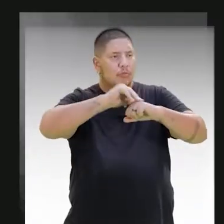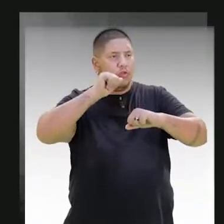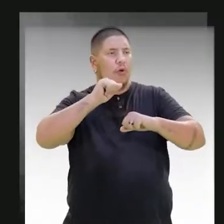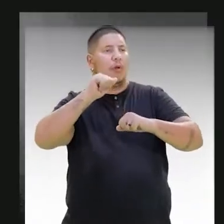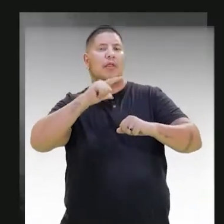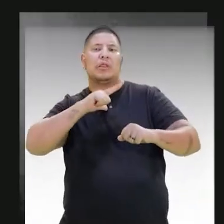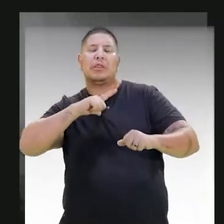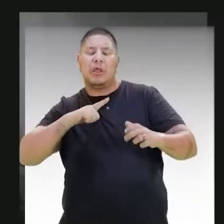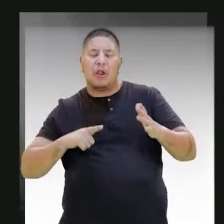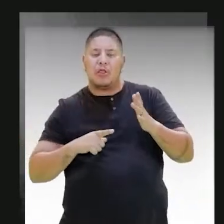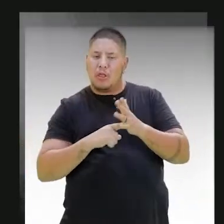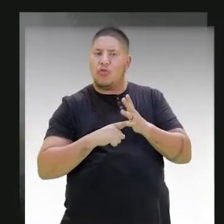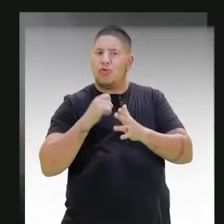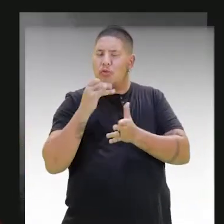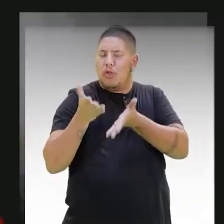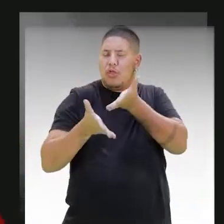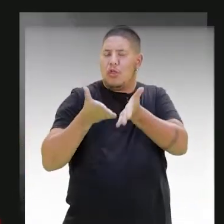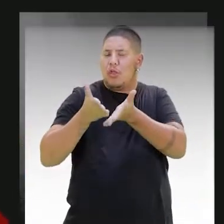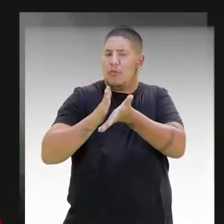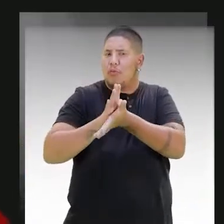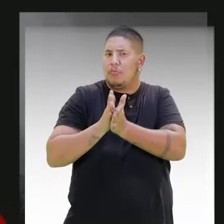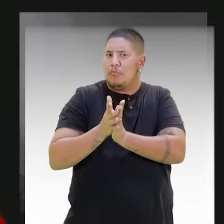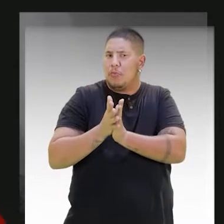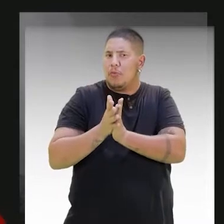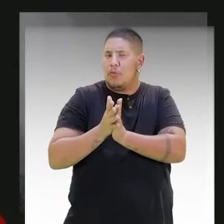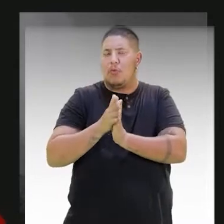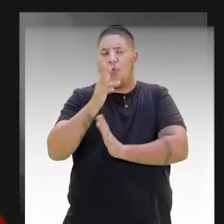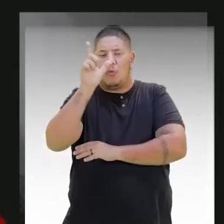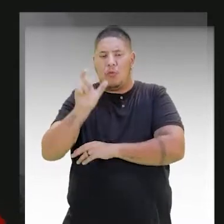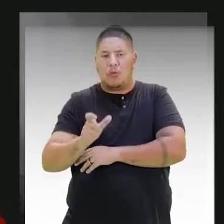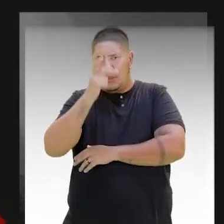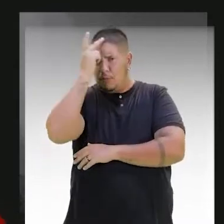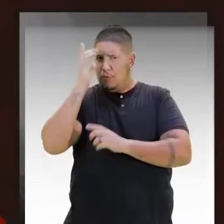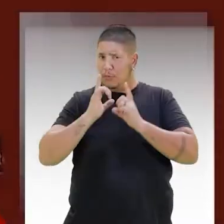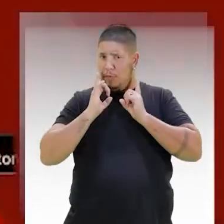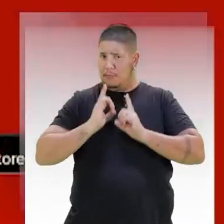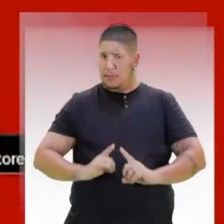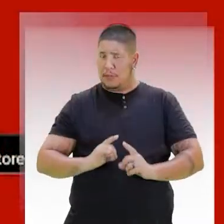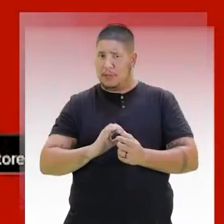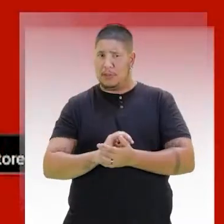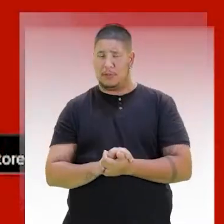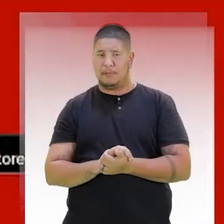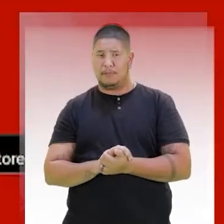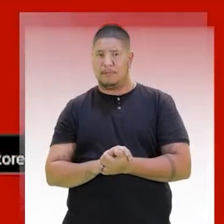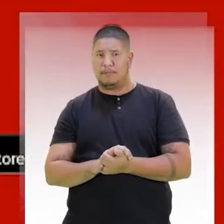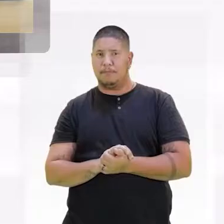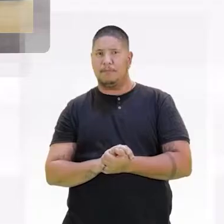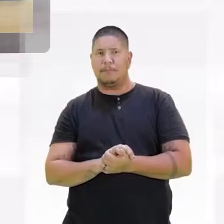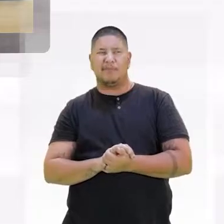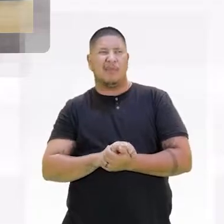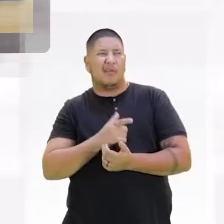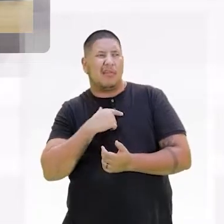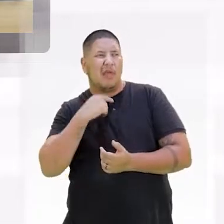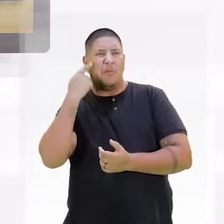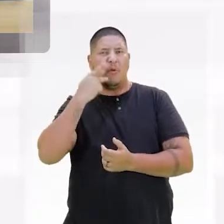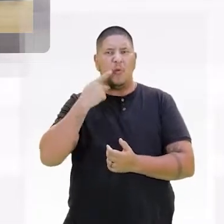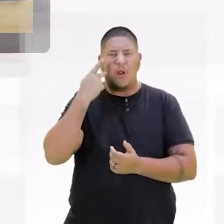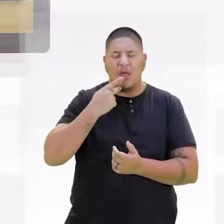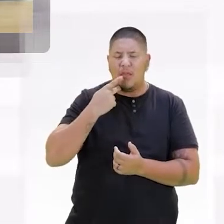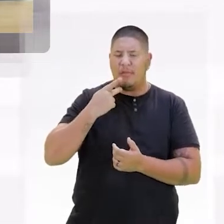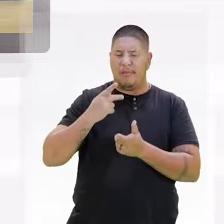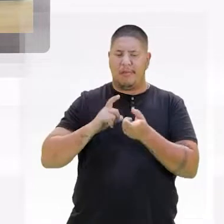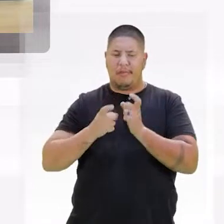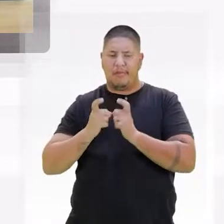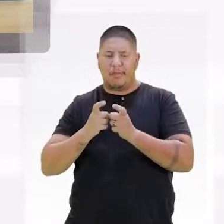meio de denúncia no caso de tratamento discriminatório contra pessoas com deficiência. Mas para a procuradora e coordenadora de promoção